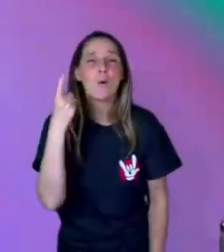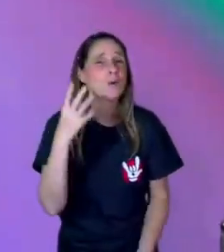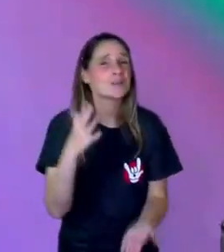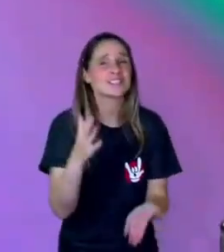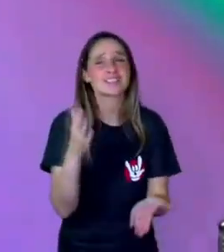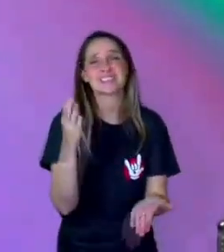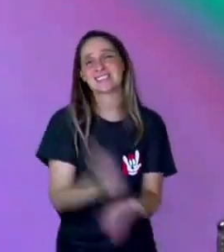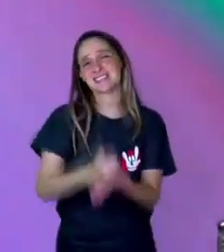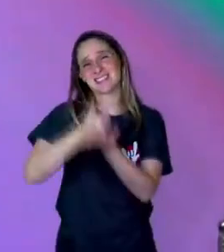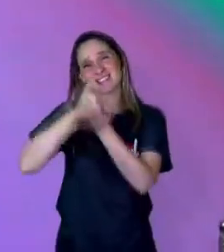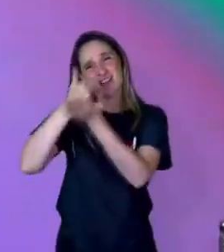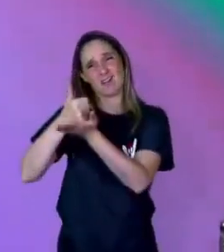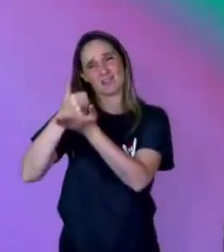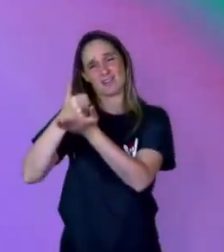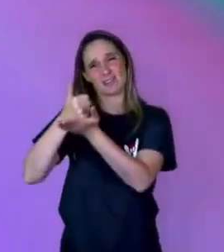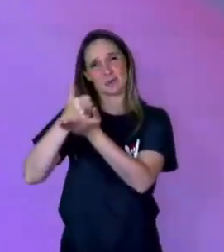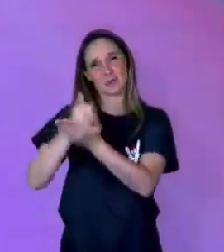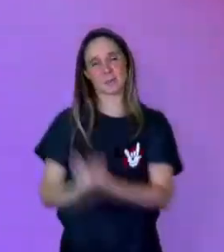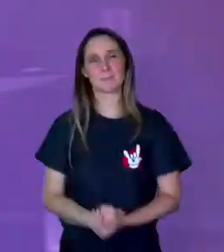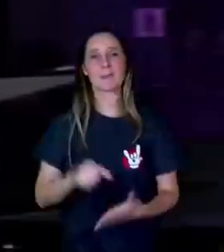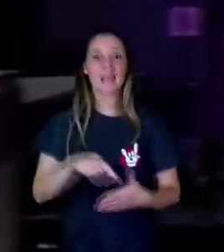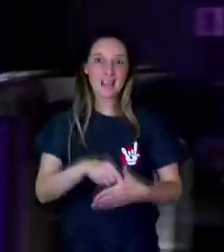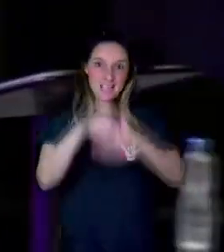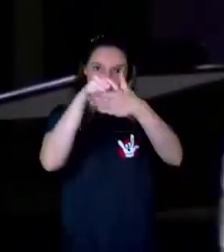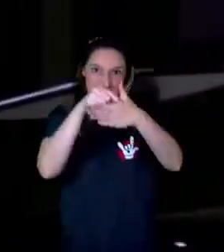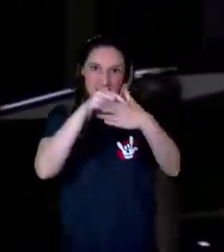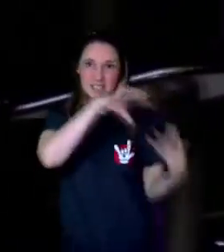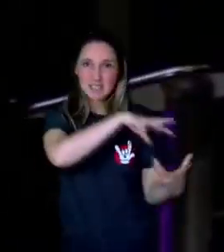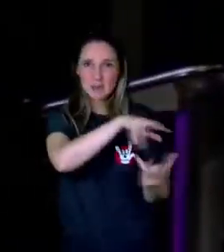é perfeito. Todos vão errar. O meu rei não erra.